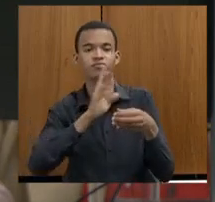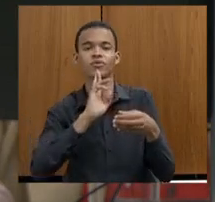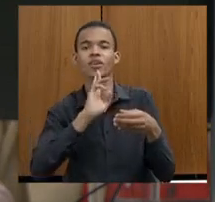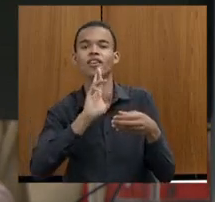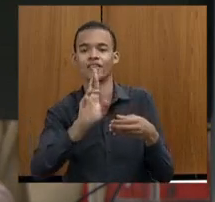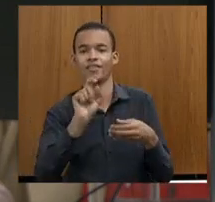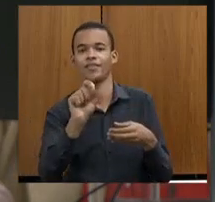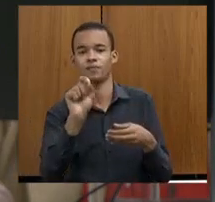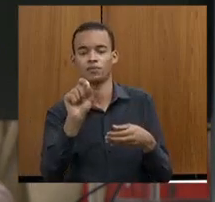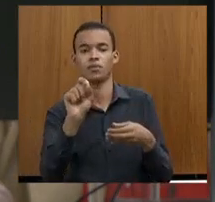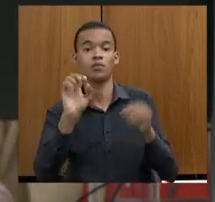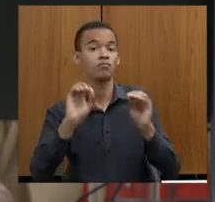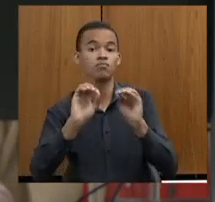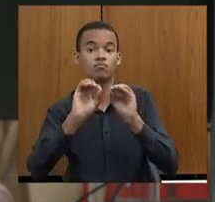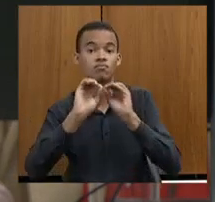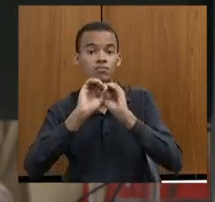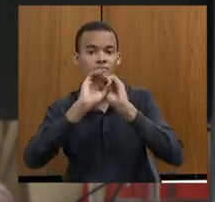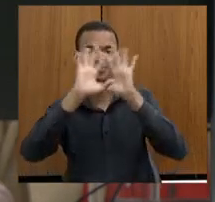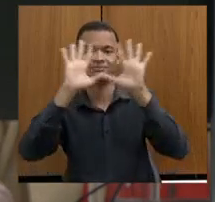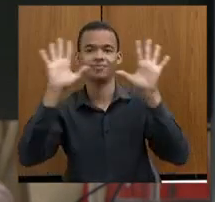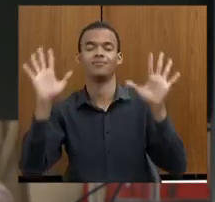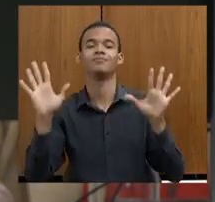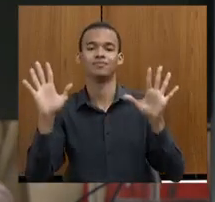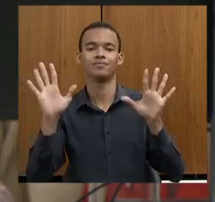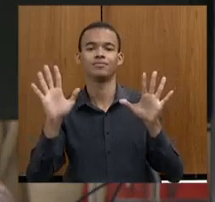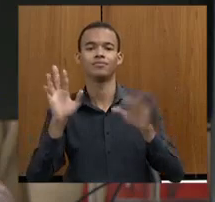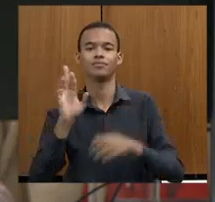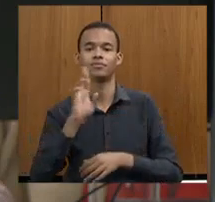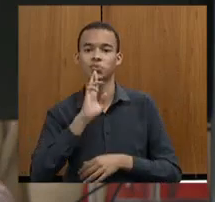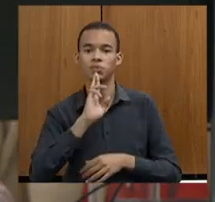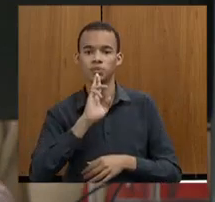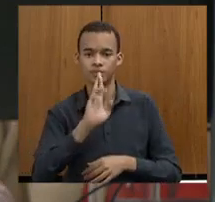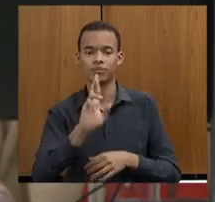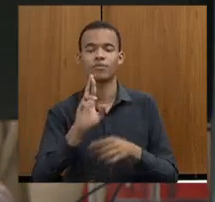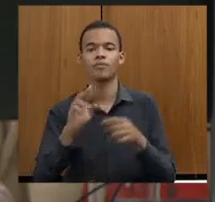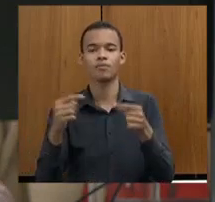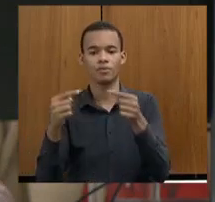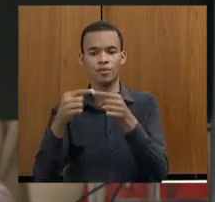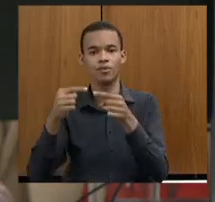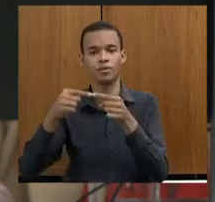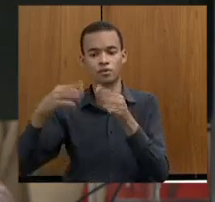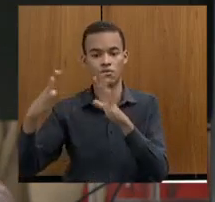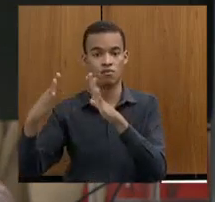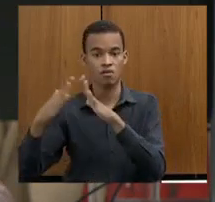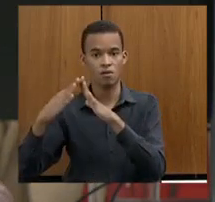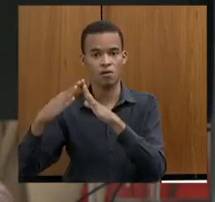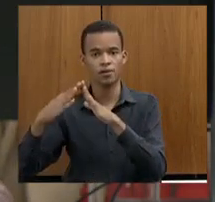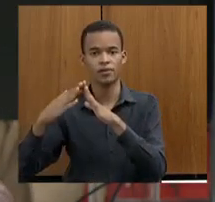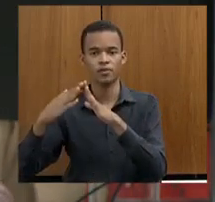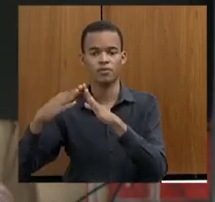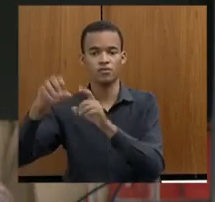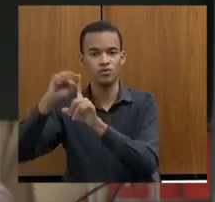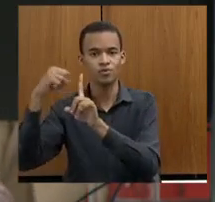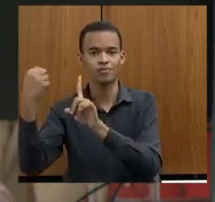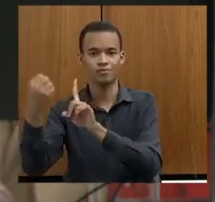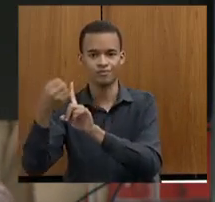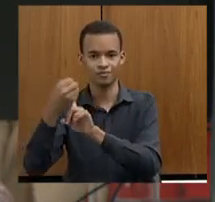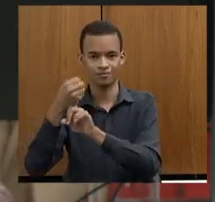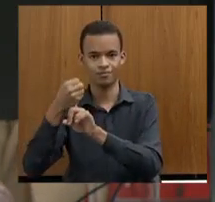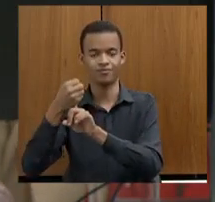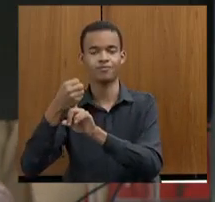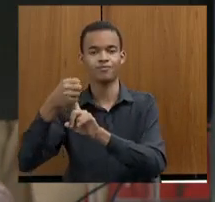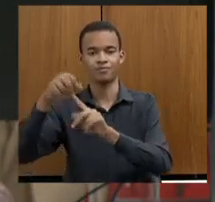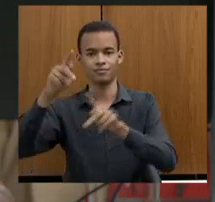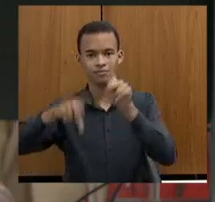zonas mostram claramente isso houve um recado para essa casa que é a casa do Povo o governador Romeu